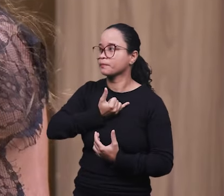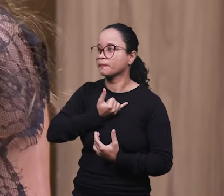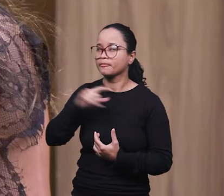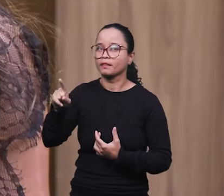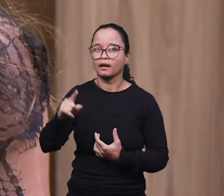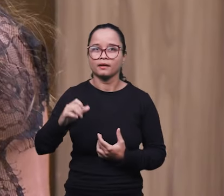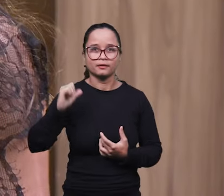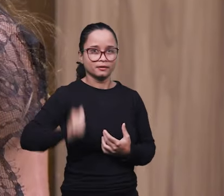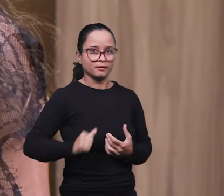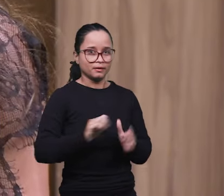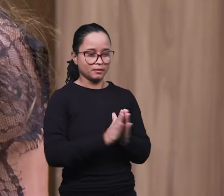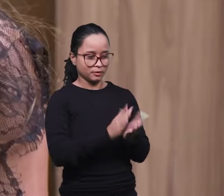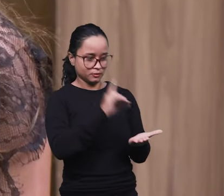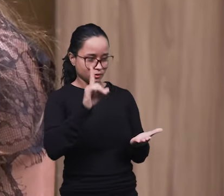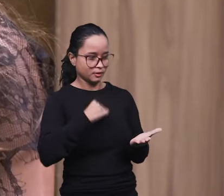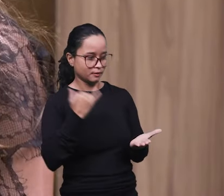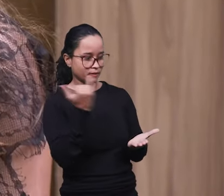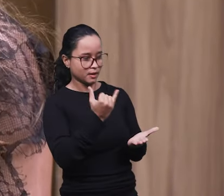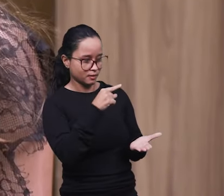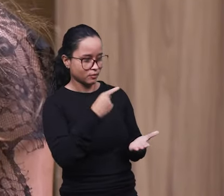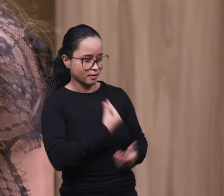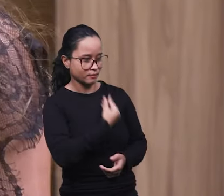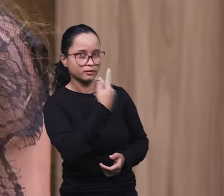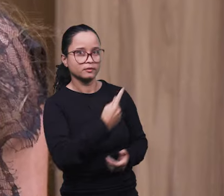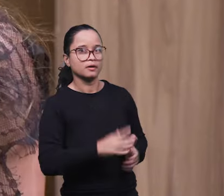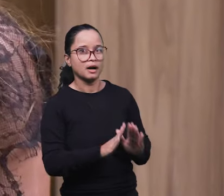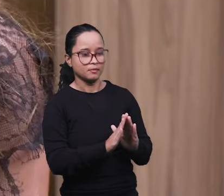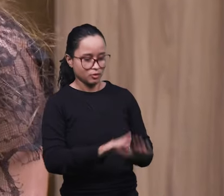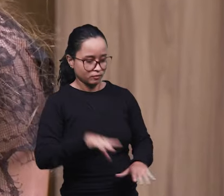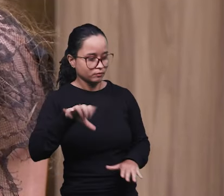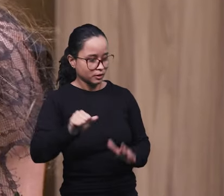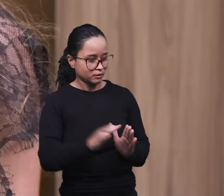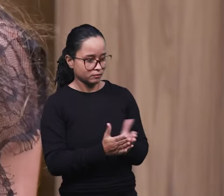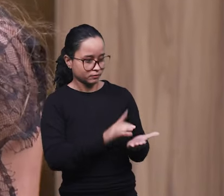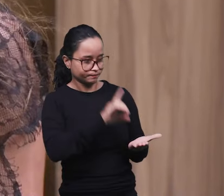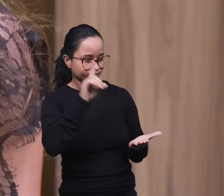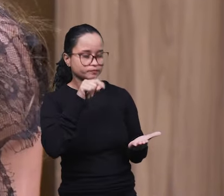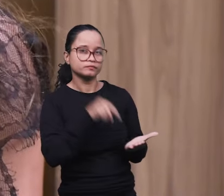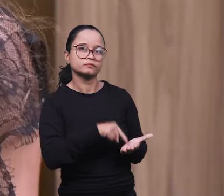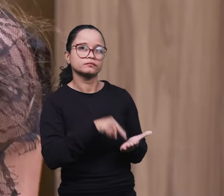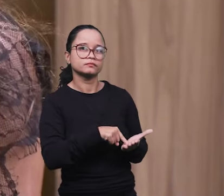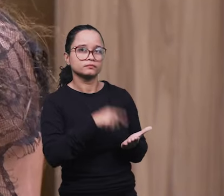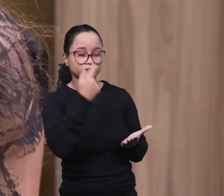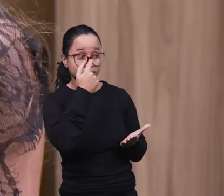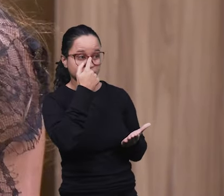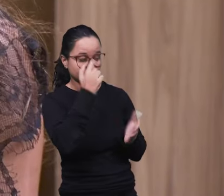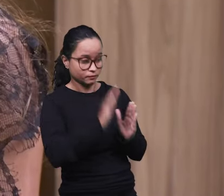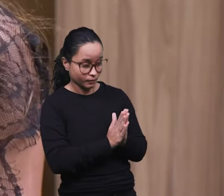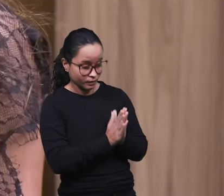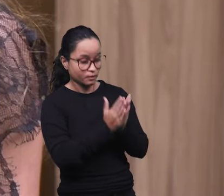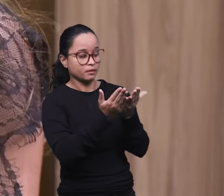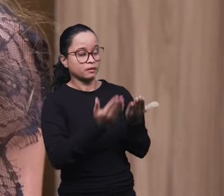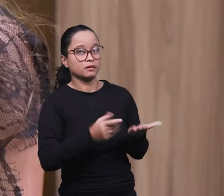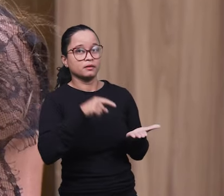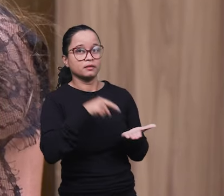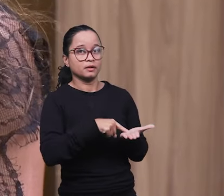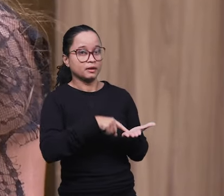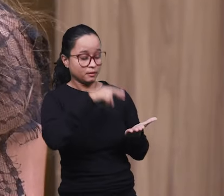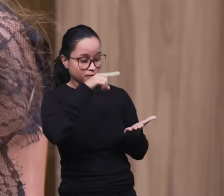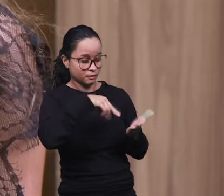levava uma Bíblia na minha mochila falei quer ver que Deus fala mesmo com você E aí eu peguei a bíblia nesse momento e aí abri e li o